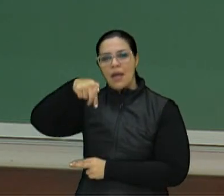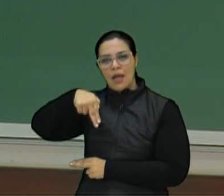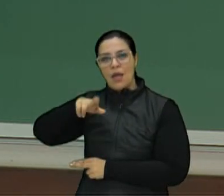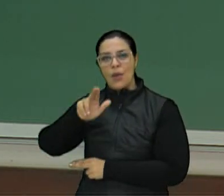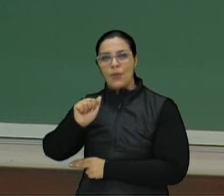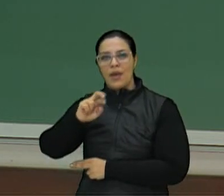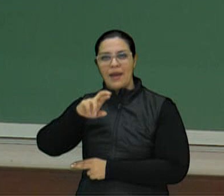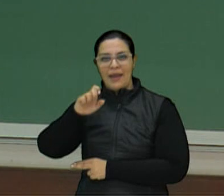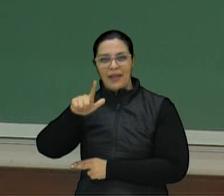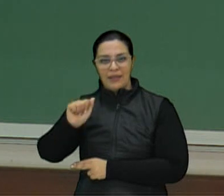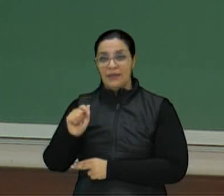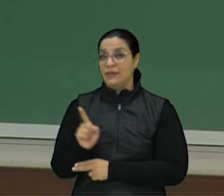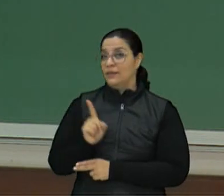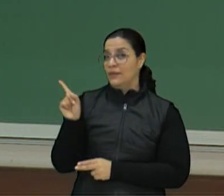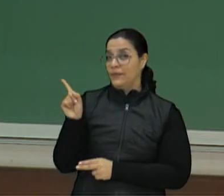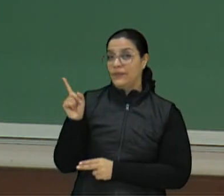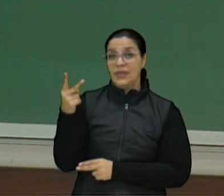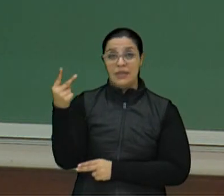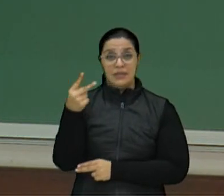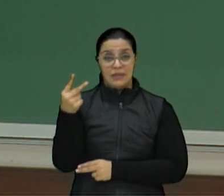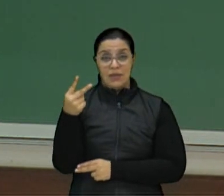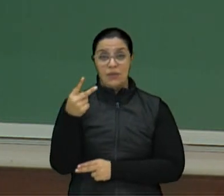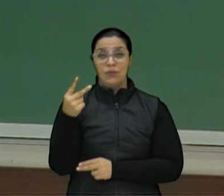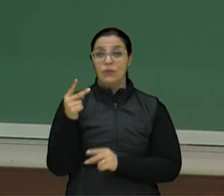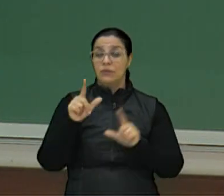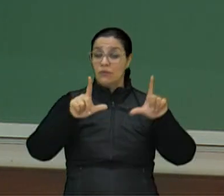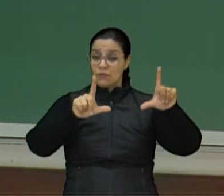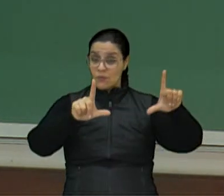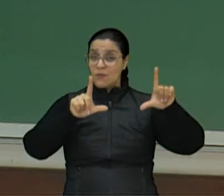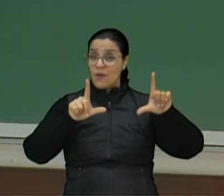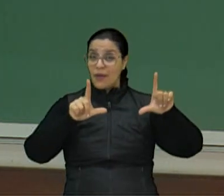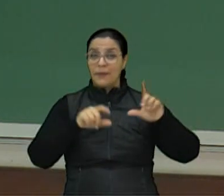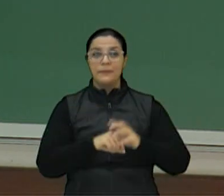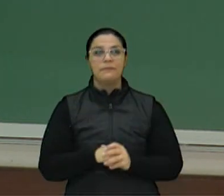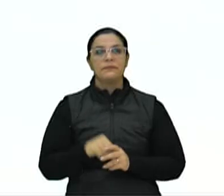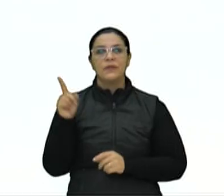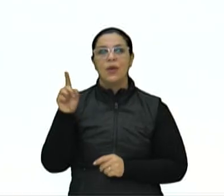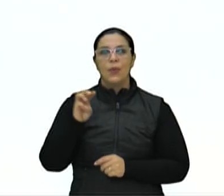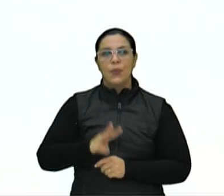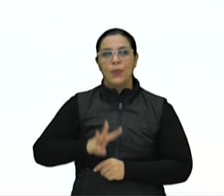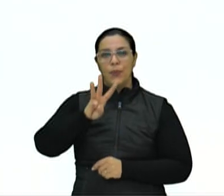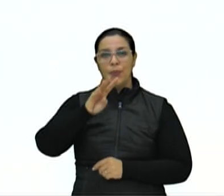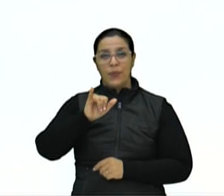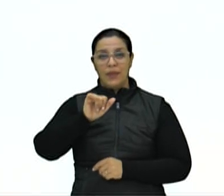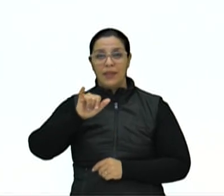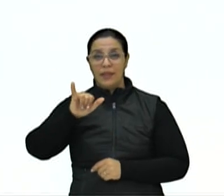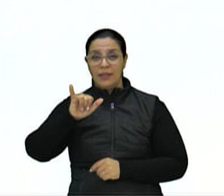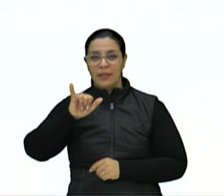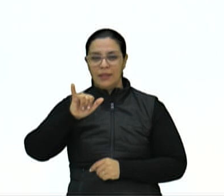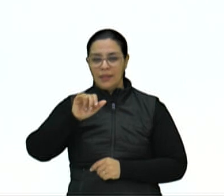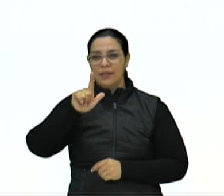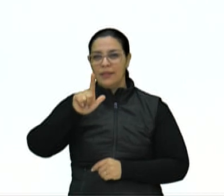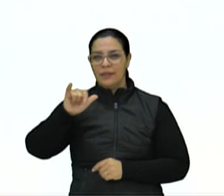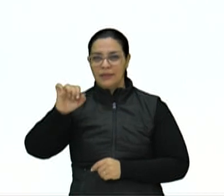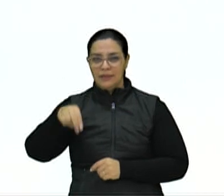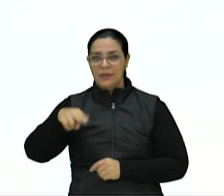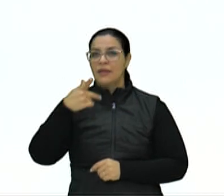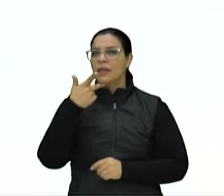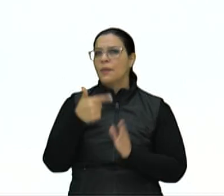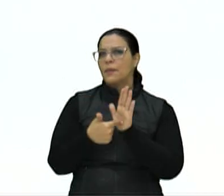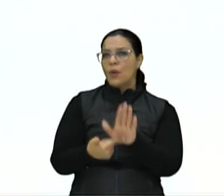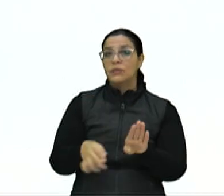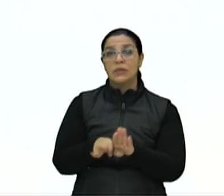então para a nossa segunda obra, né? Que é do William Turner, que a gente viu justamente que ele